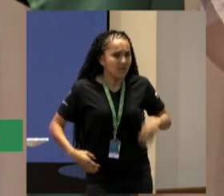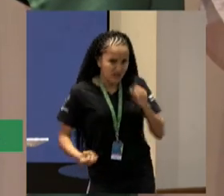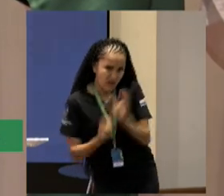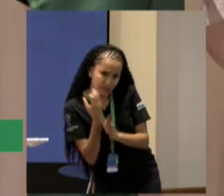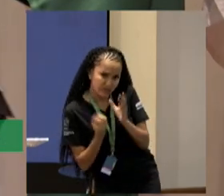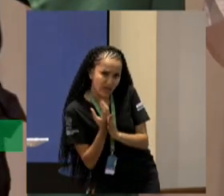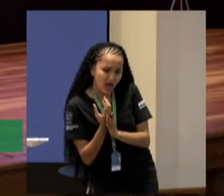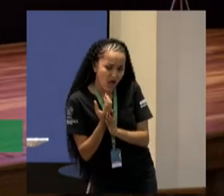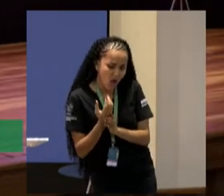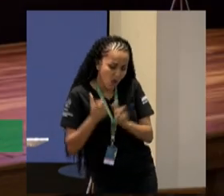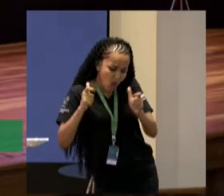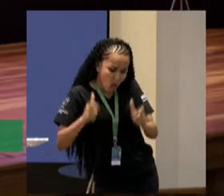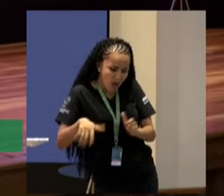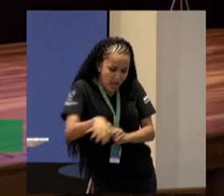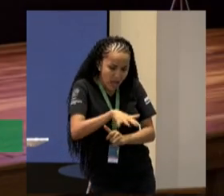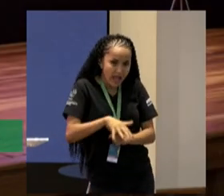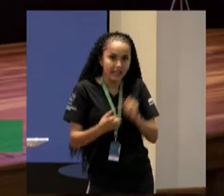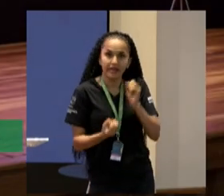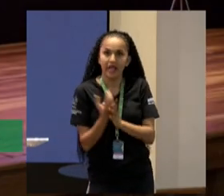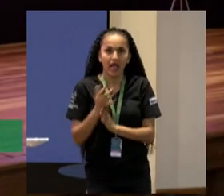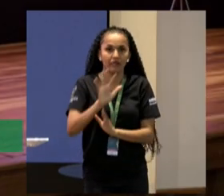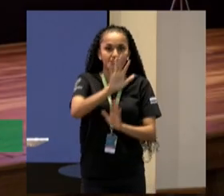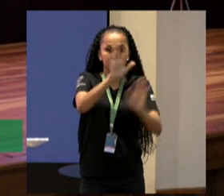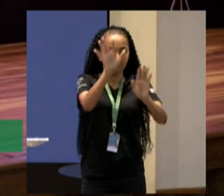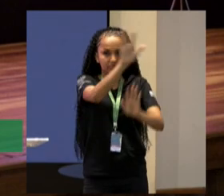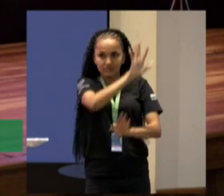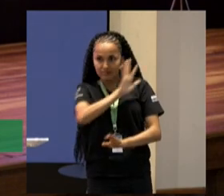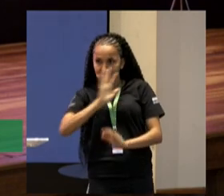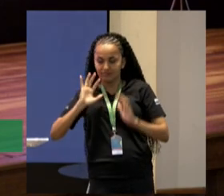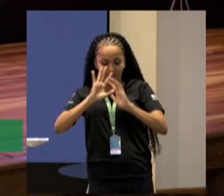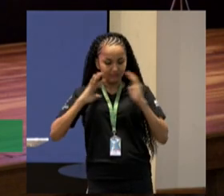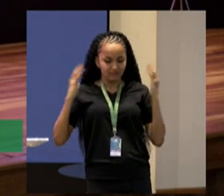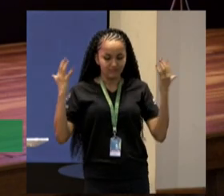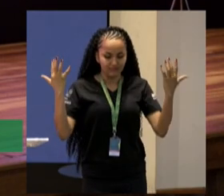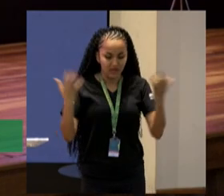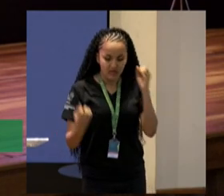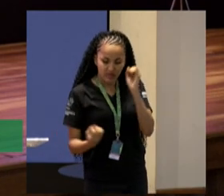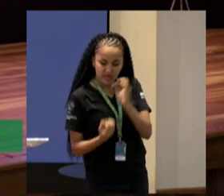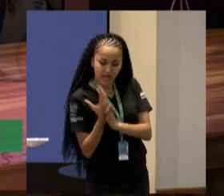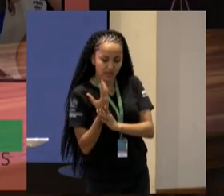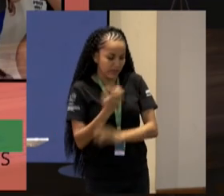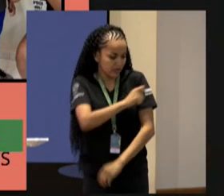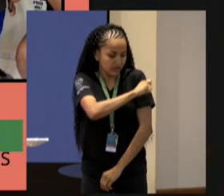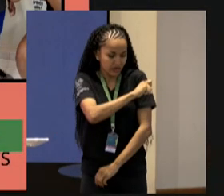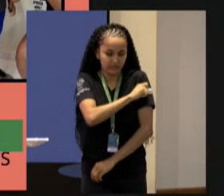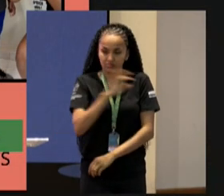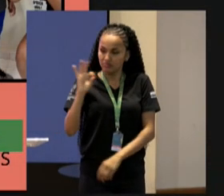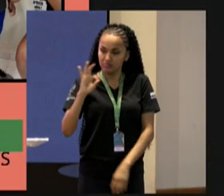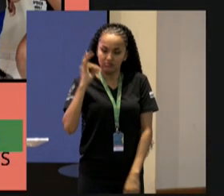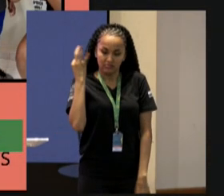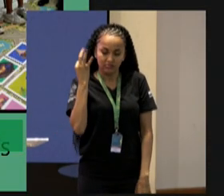um cenário, então vocês podem perceber que eles criaram um cenário ali. Esse cenário foi criado pelos estudantes Sankofa.